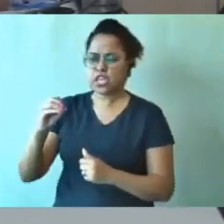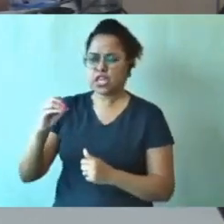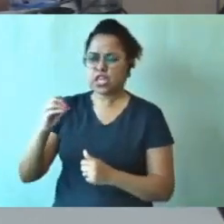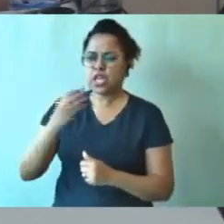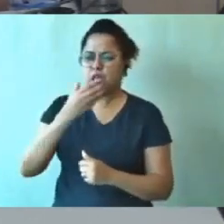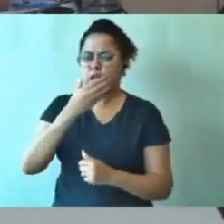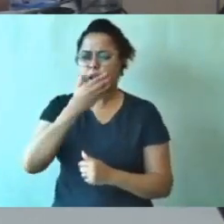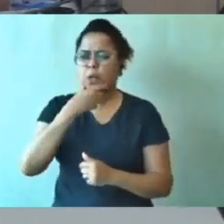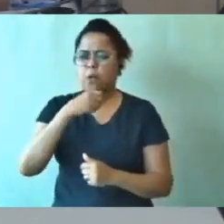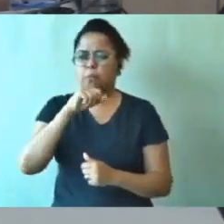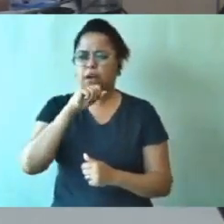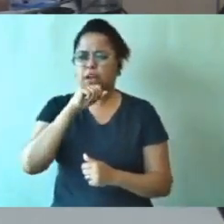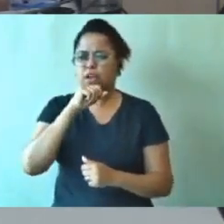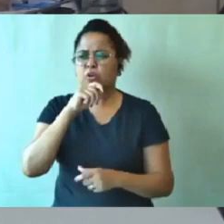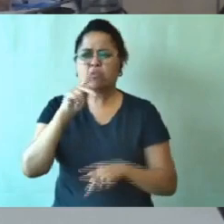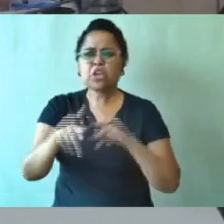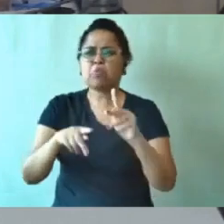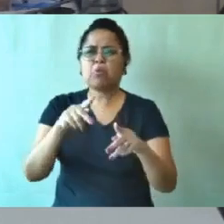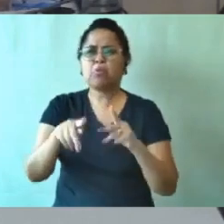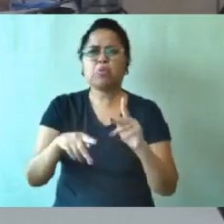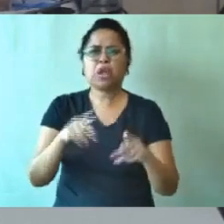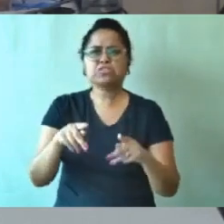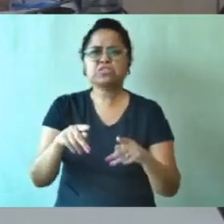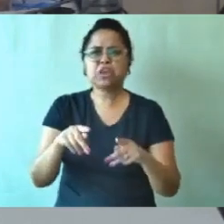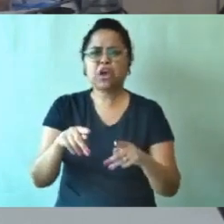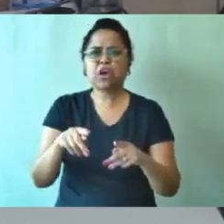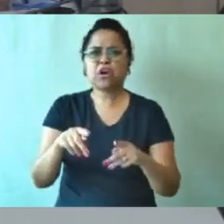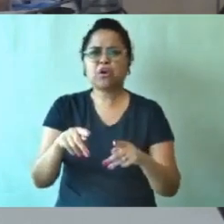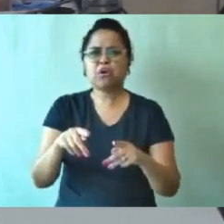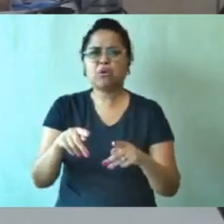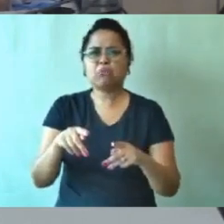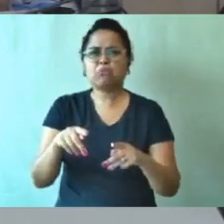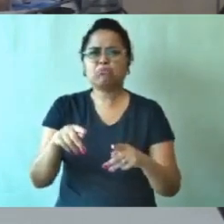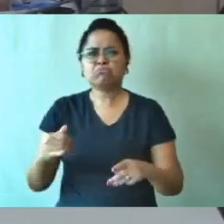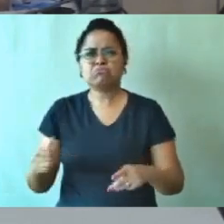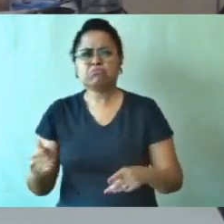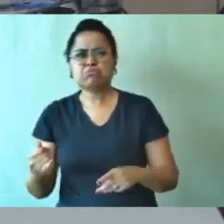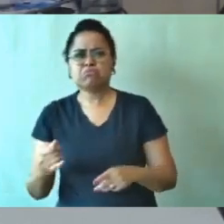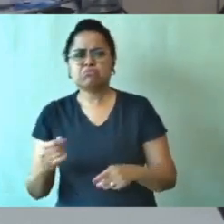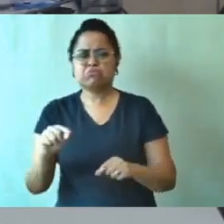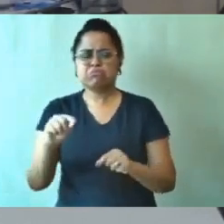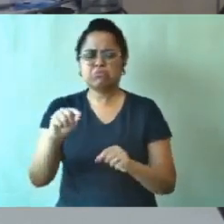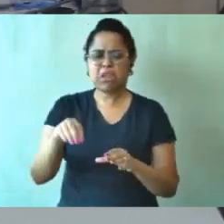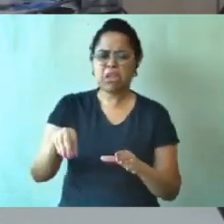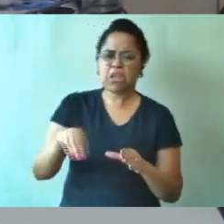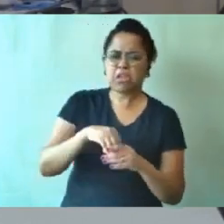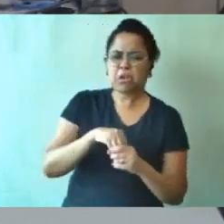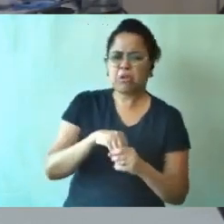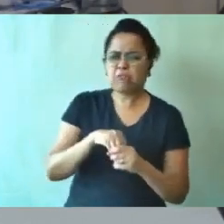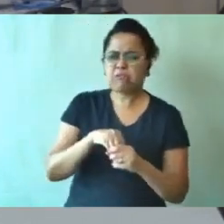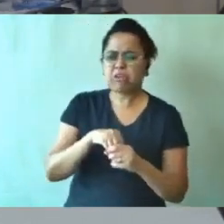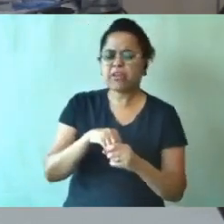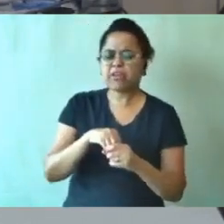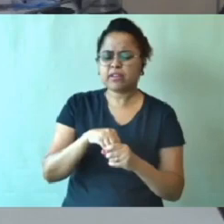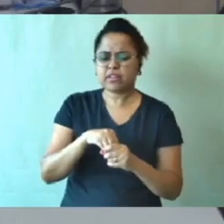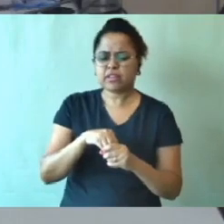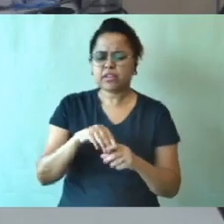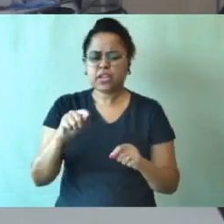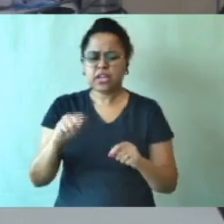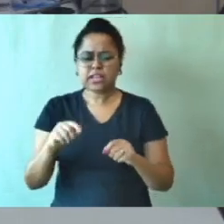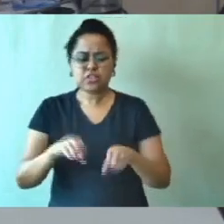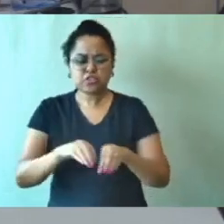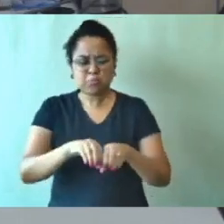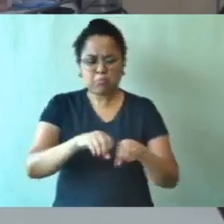com essa dívida particular? Porque acabou que quem está arcando com todos esses prejuízos é a população,